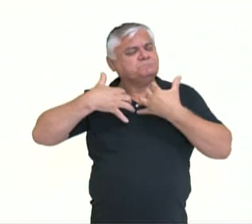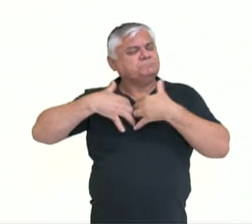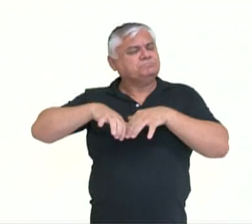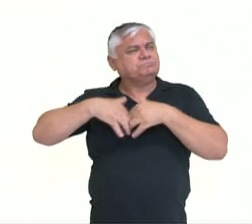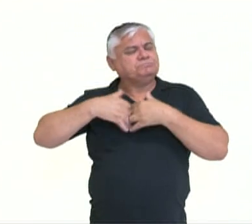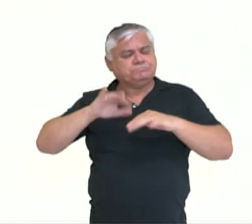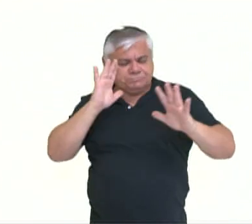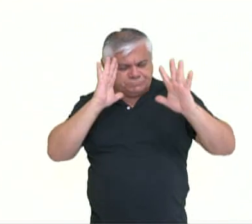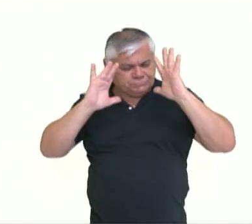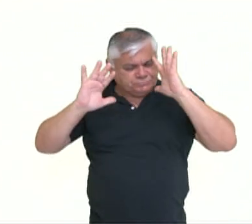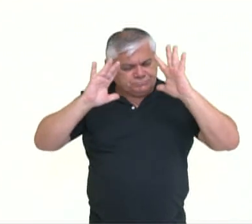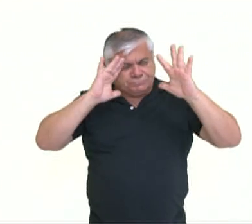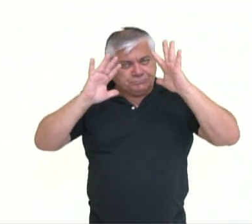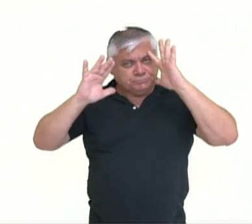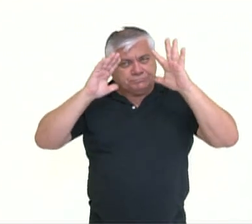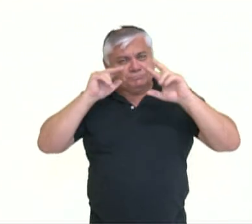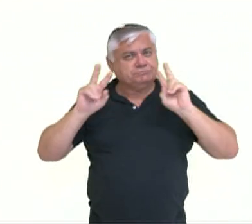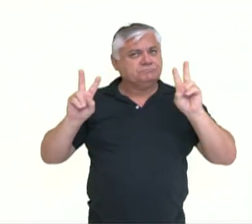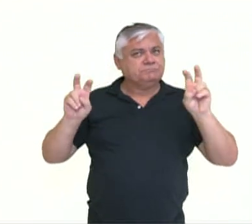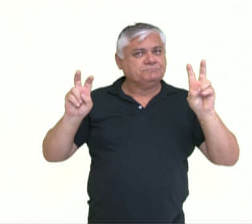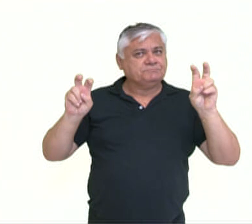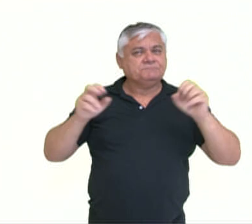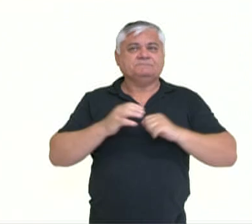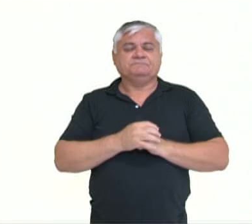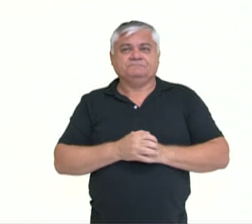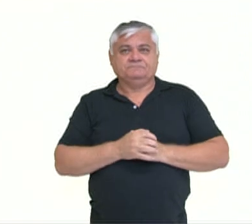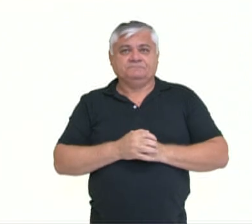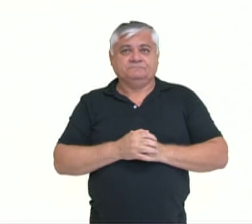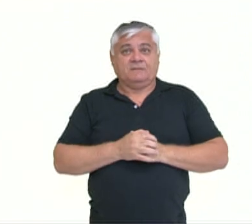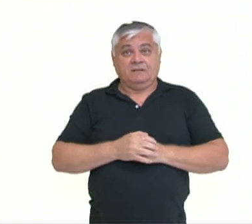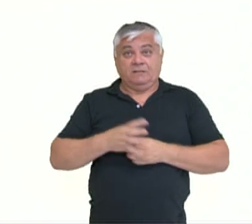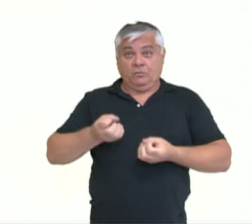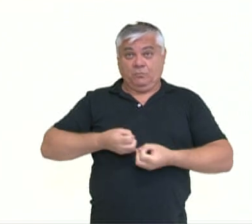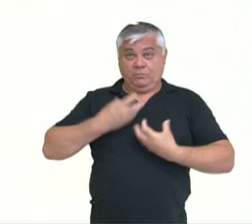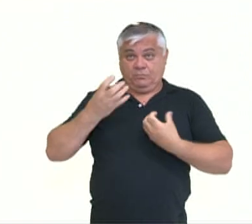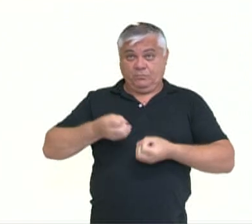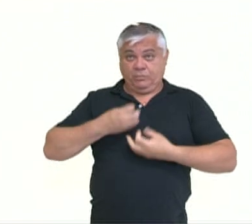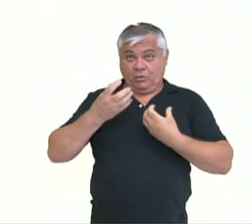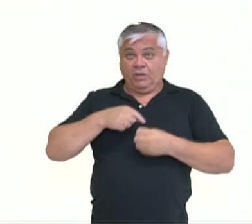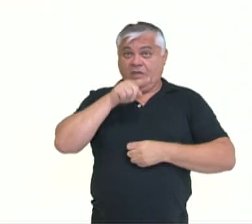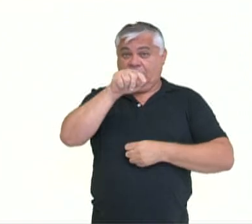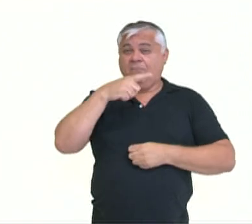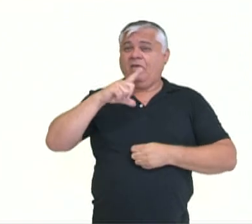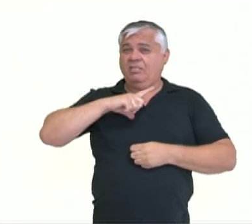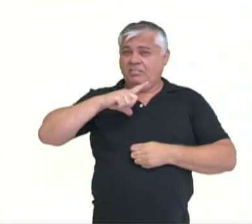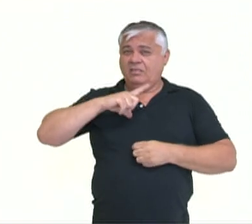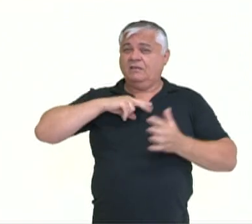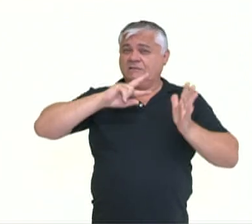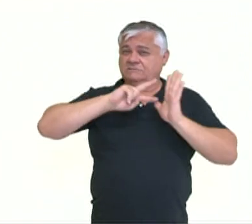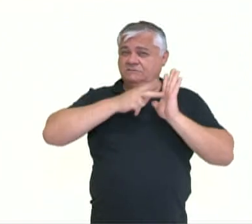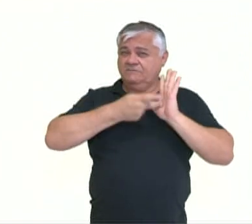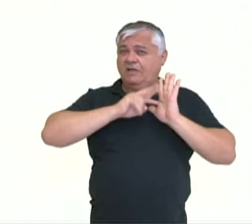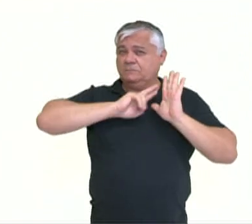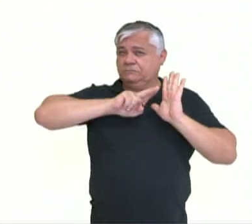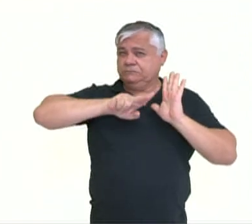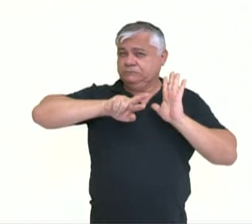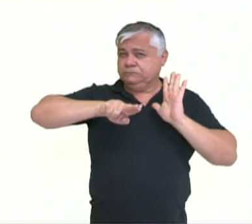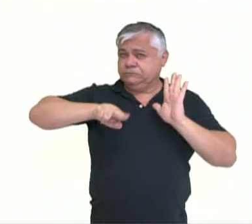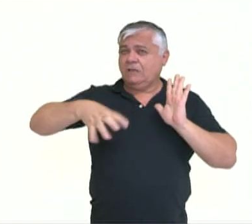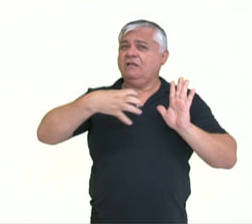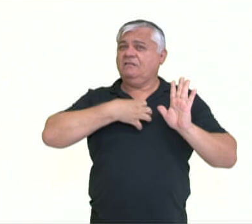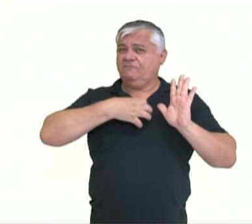pensarem um pouquinho a respeito. Segundo o poema, há vários sentidos e sentimentos para o